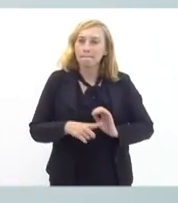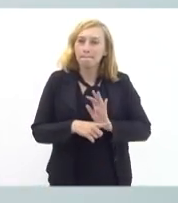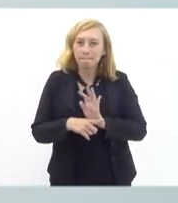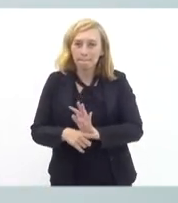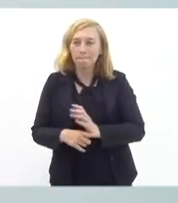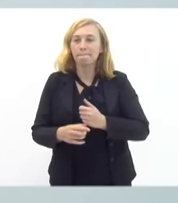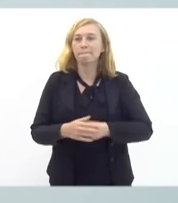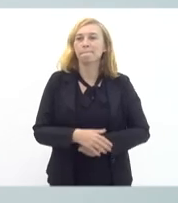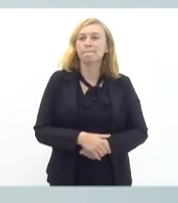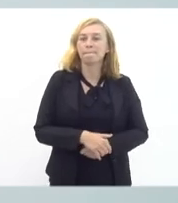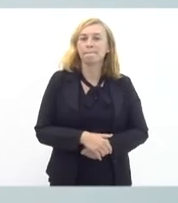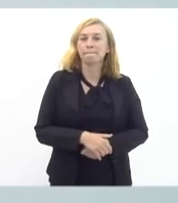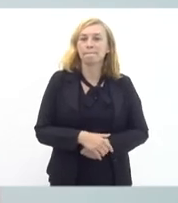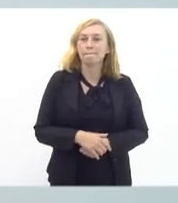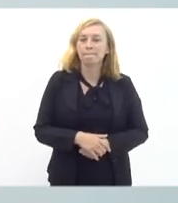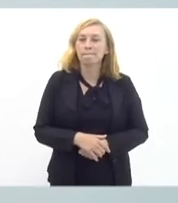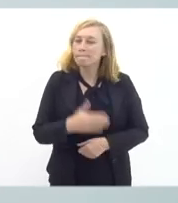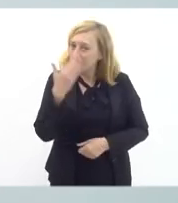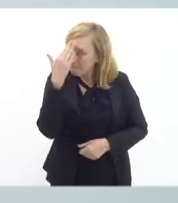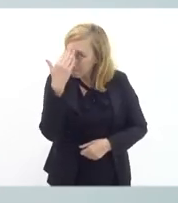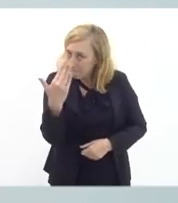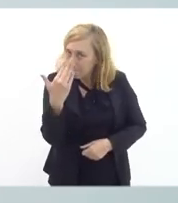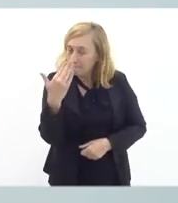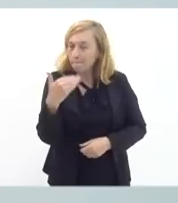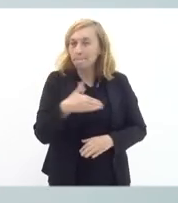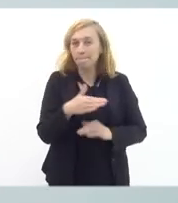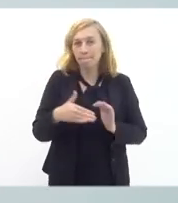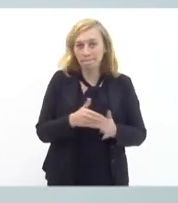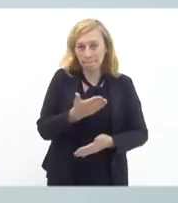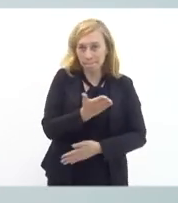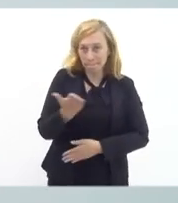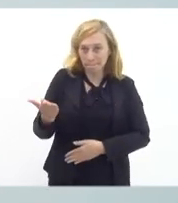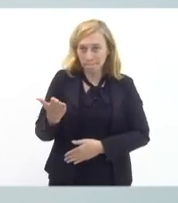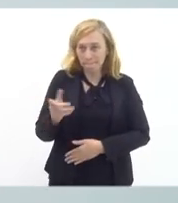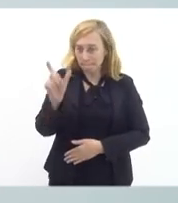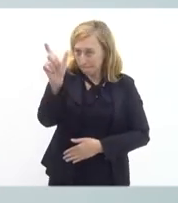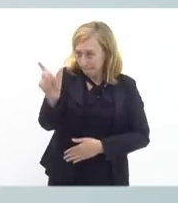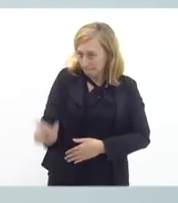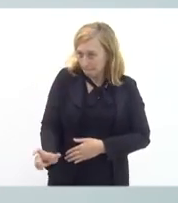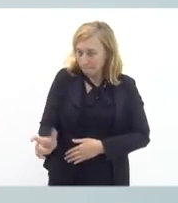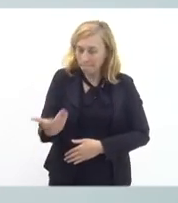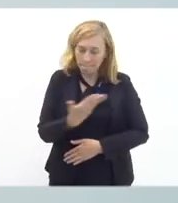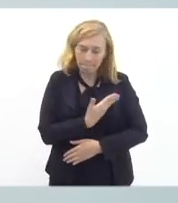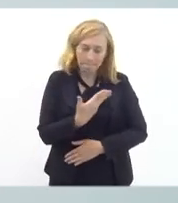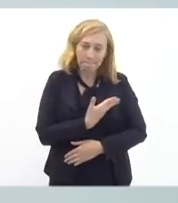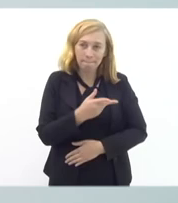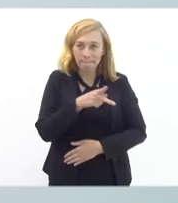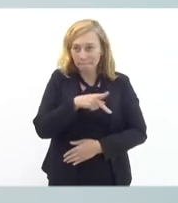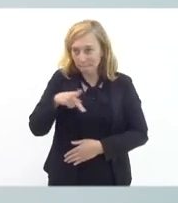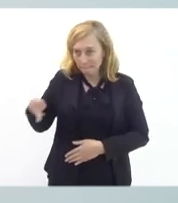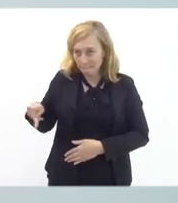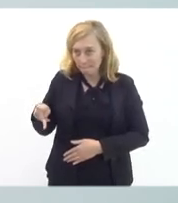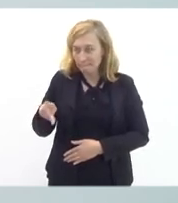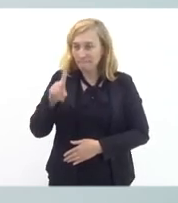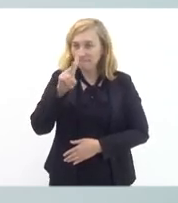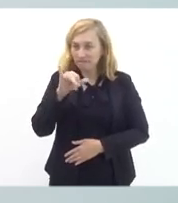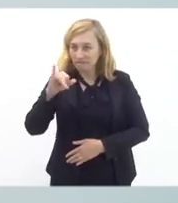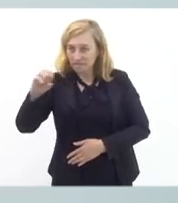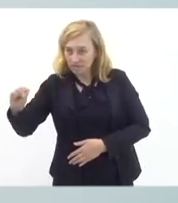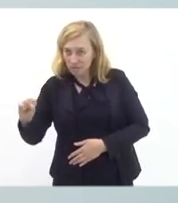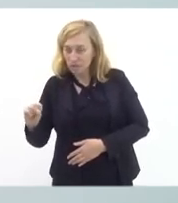forma excelente. Agradecer a todos aqui, na pessoa do meu querido presidente Vinícius